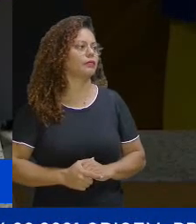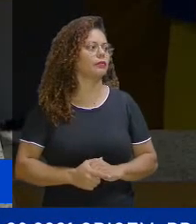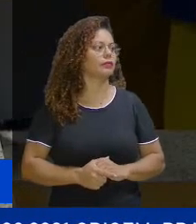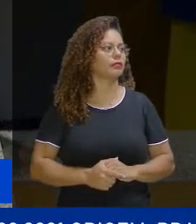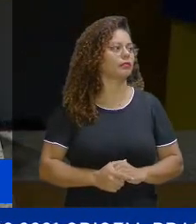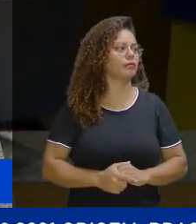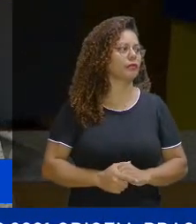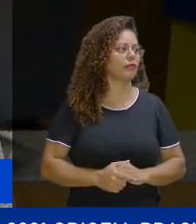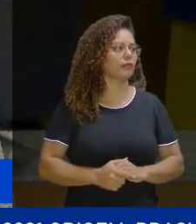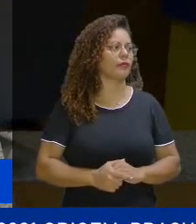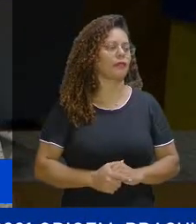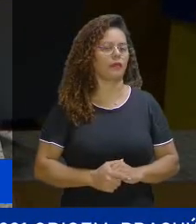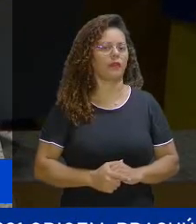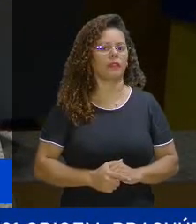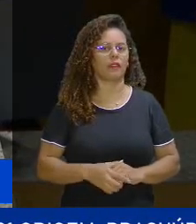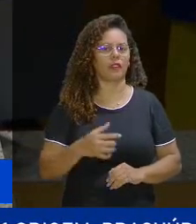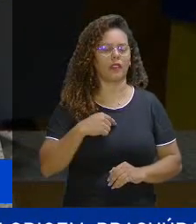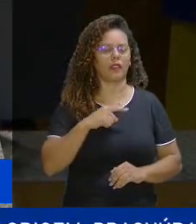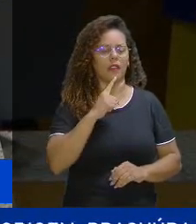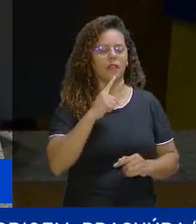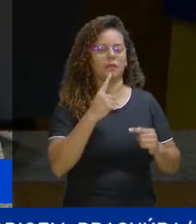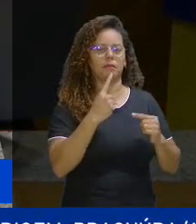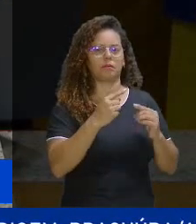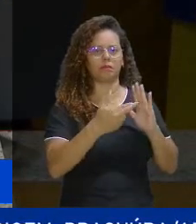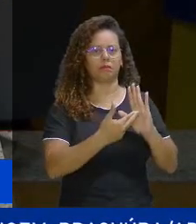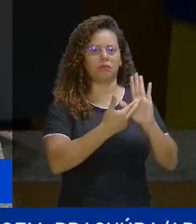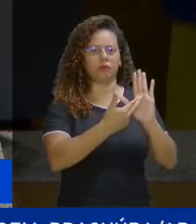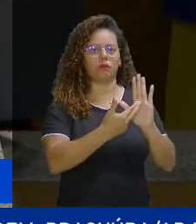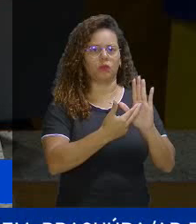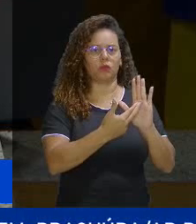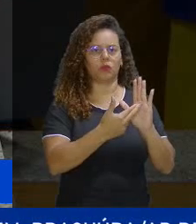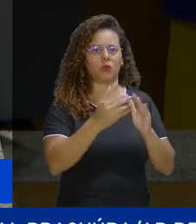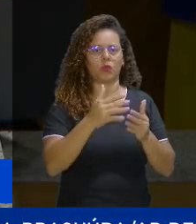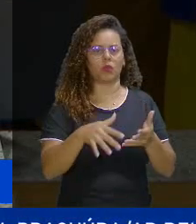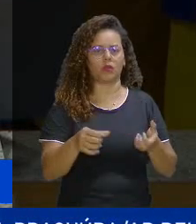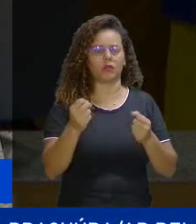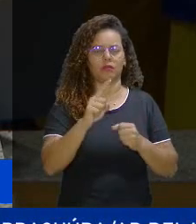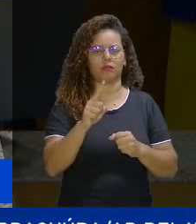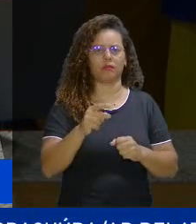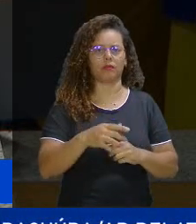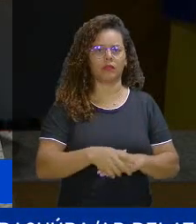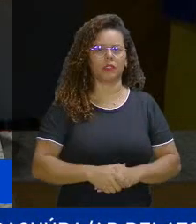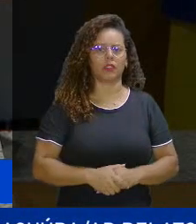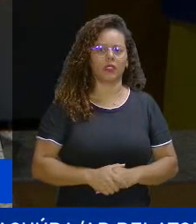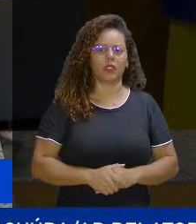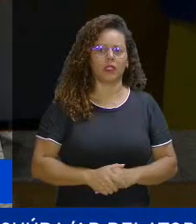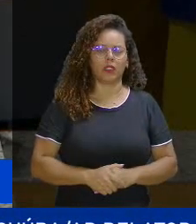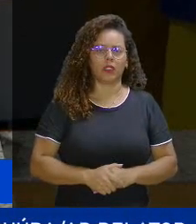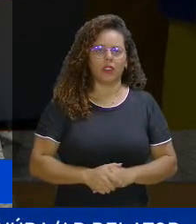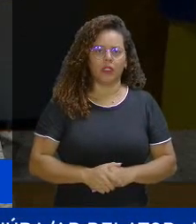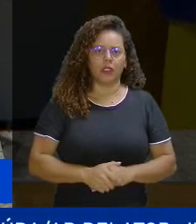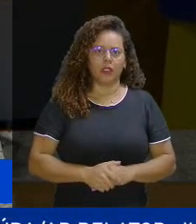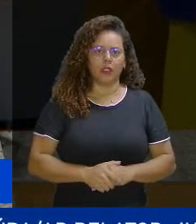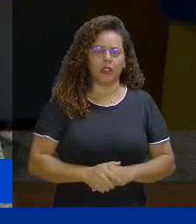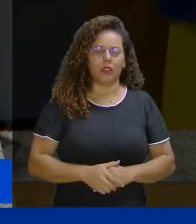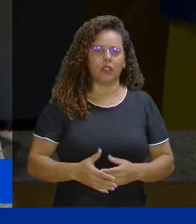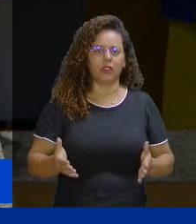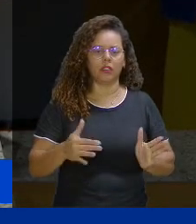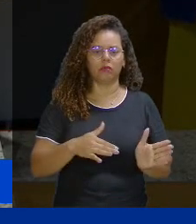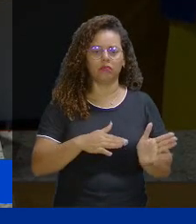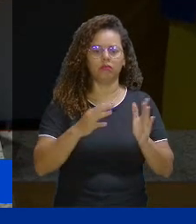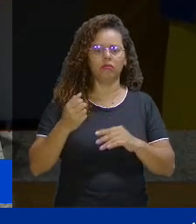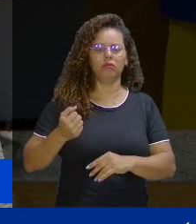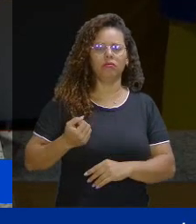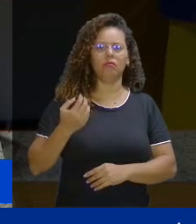negou-lhe provimento dos termos de voto do juiz relator. É isso? Negou provimento, sim. É o número 4 da